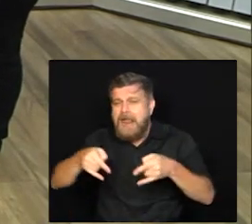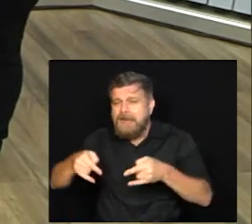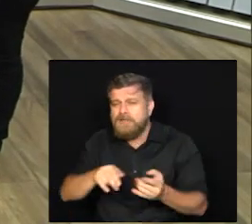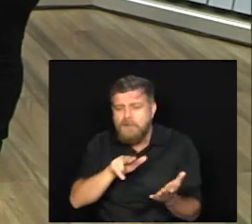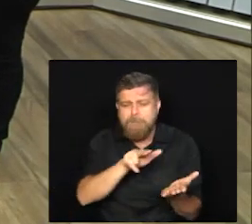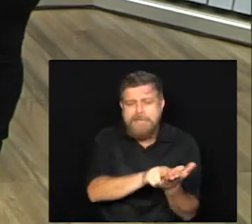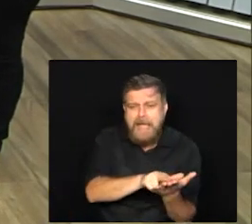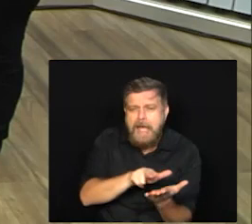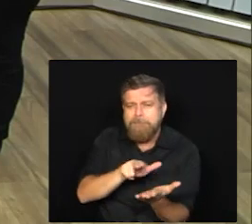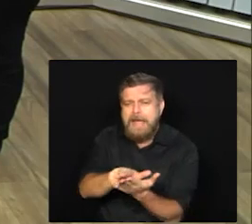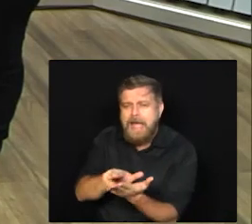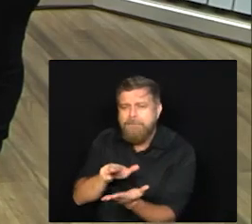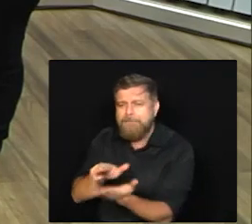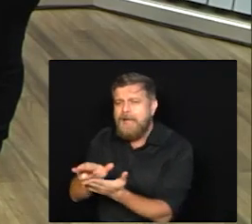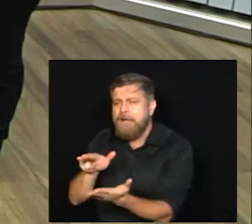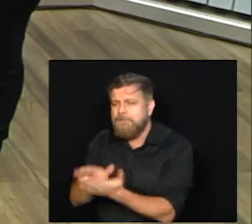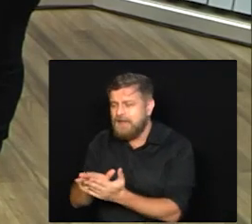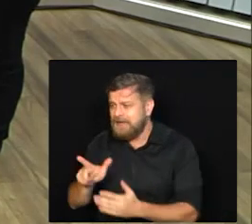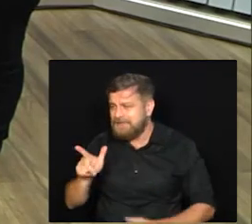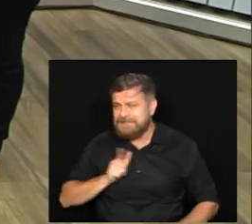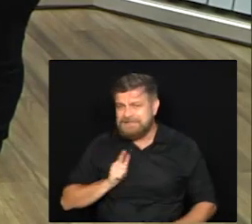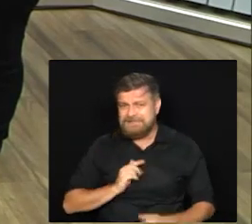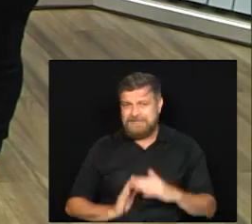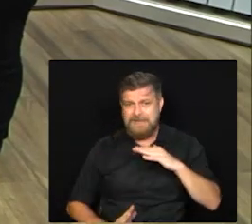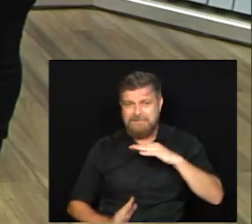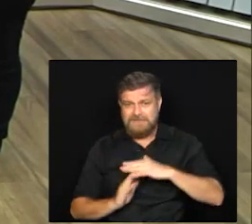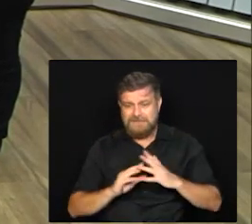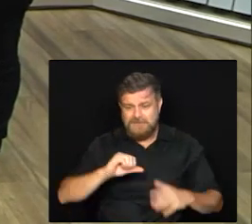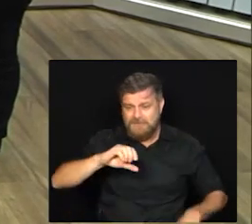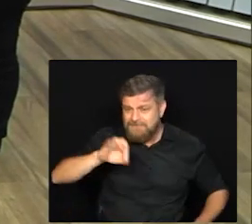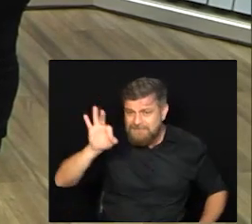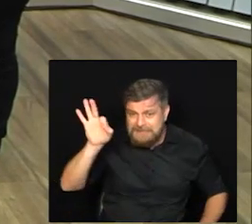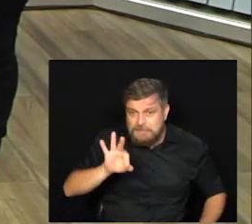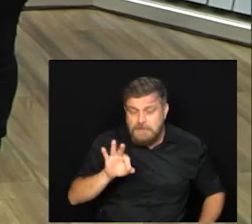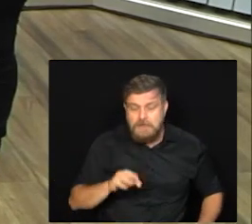da Covid-19 continua acima dos 90%.